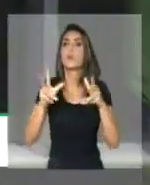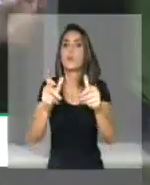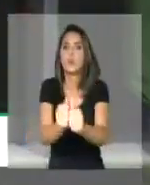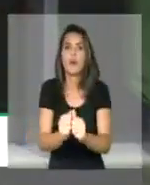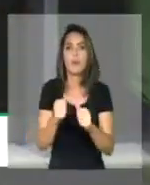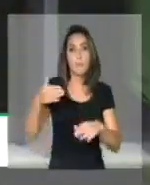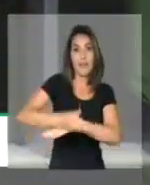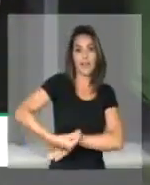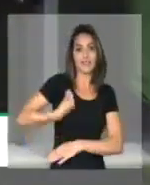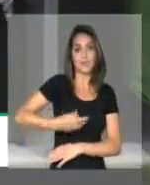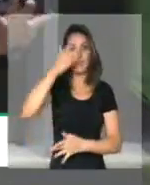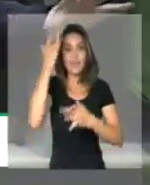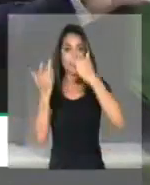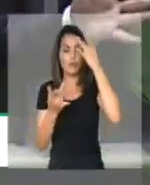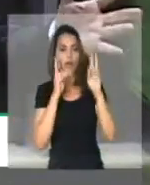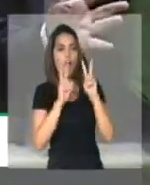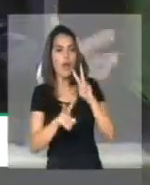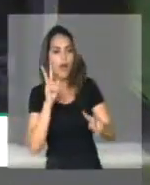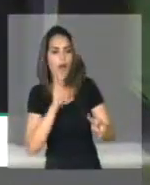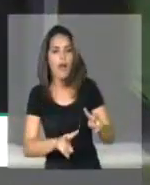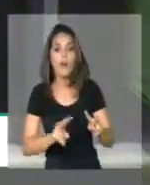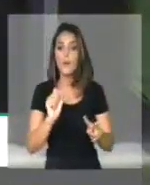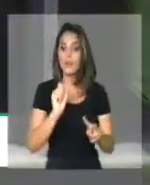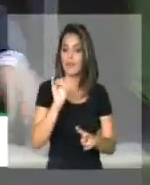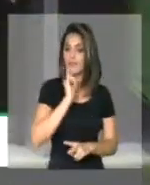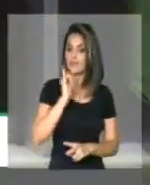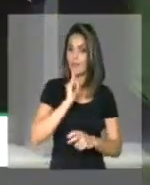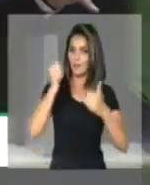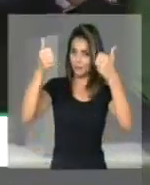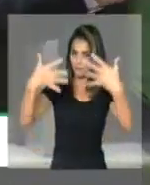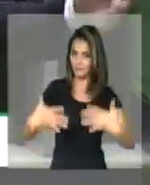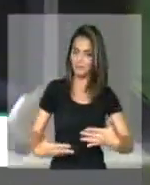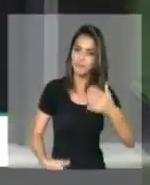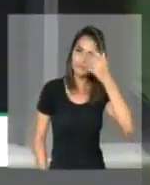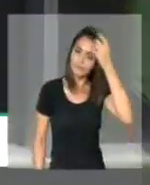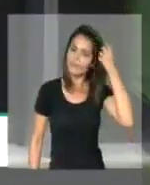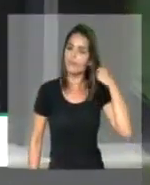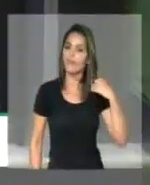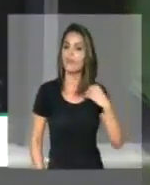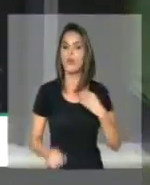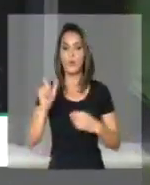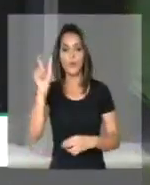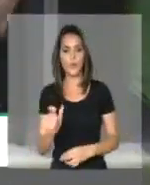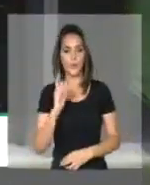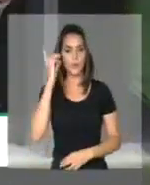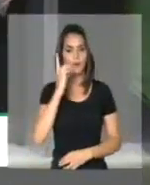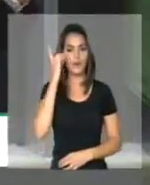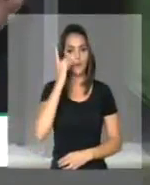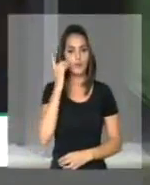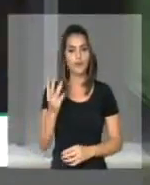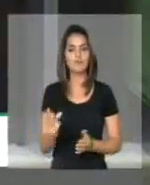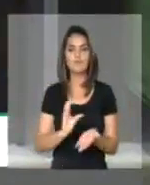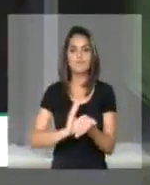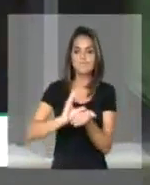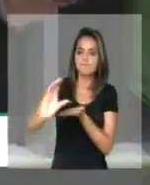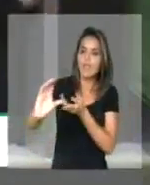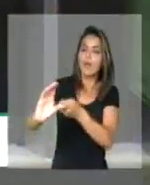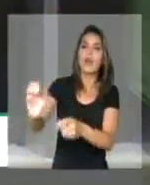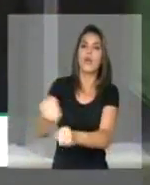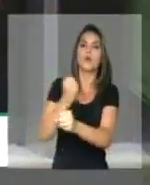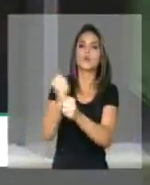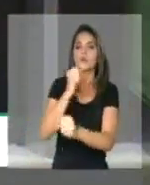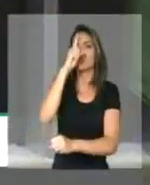pessoas. E lá, vou citar um exemplo para ficar mais claro, um parlamentar indica uma emenda para construir uma unidade básica de saúde